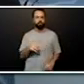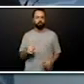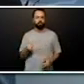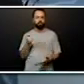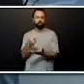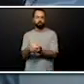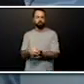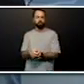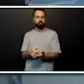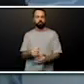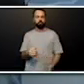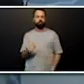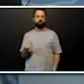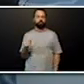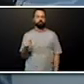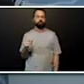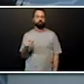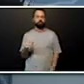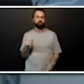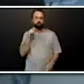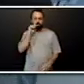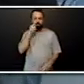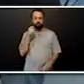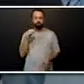0. Triste.